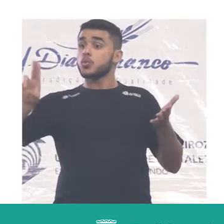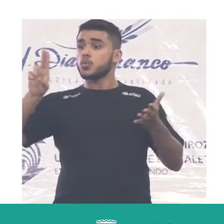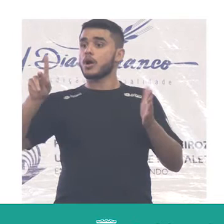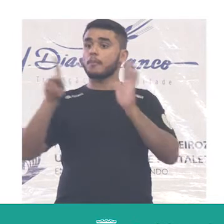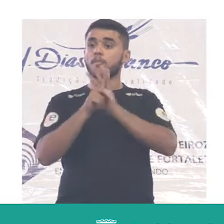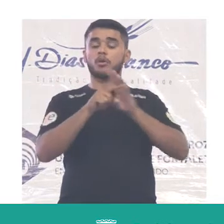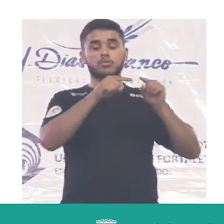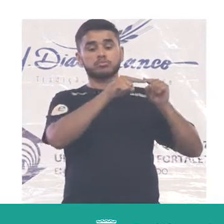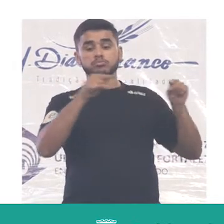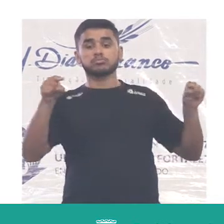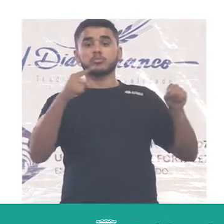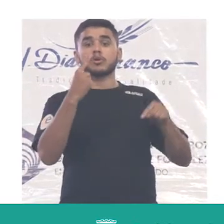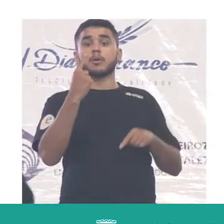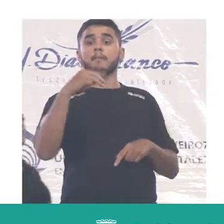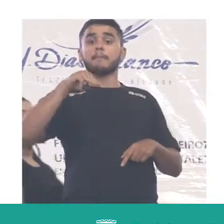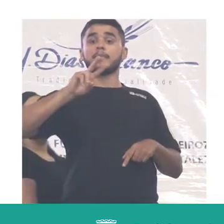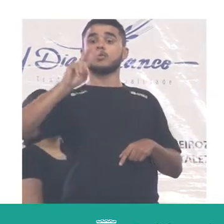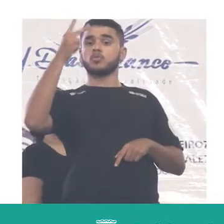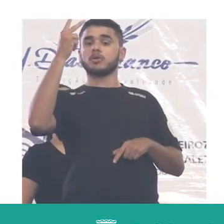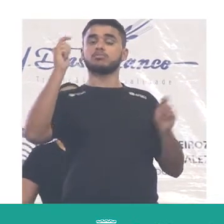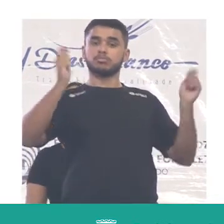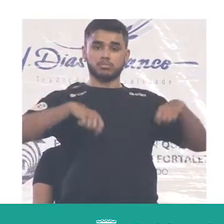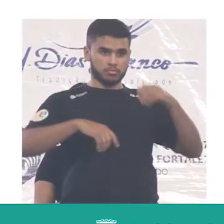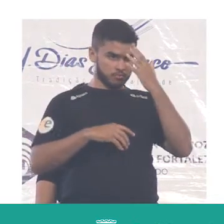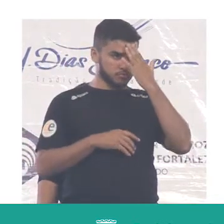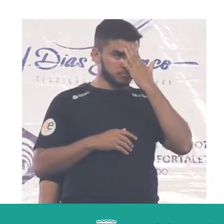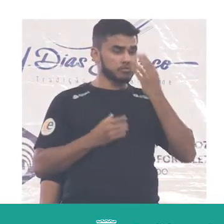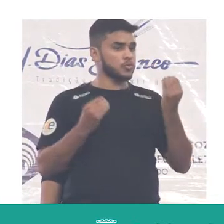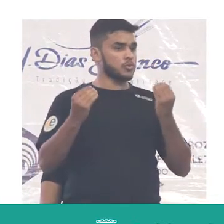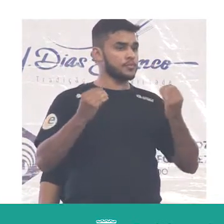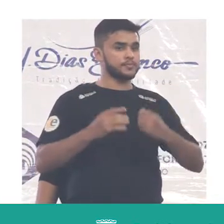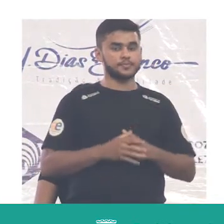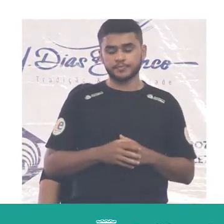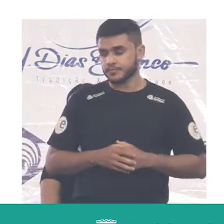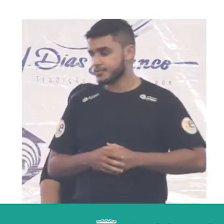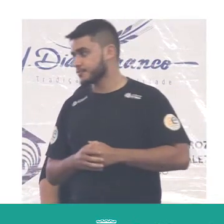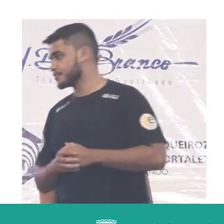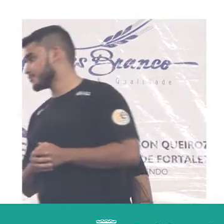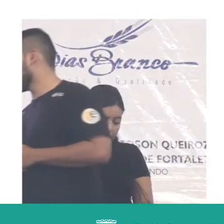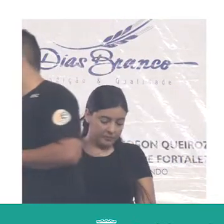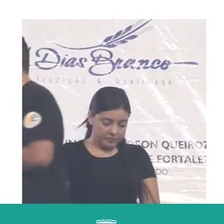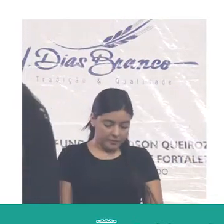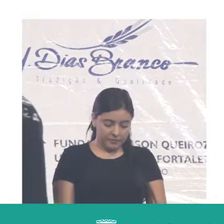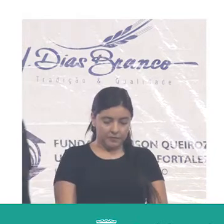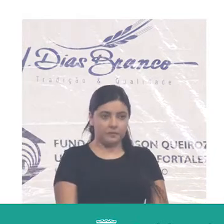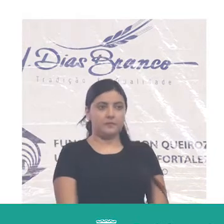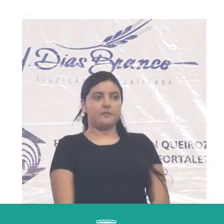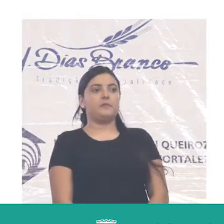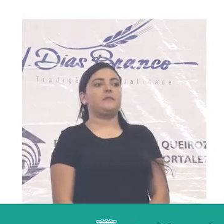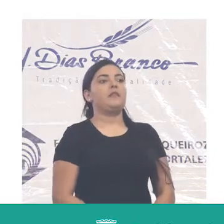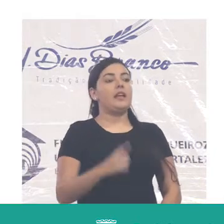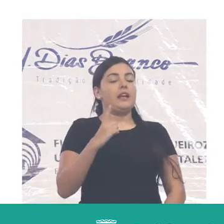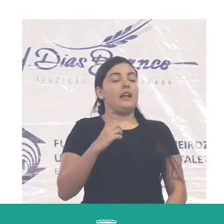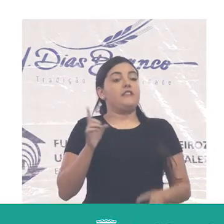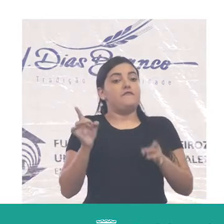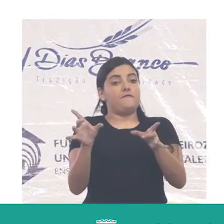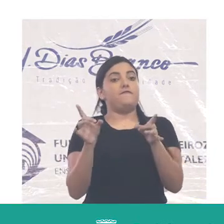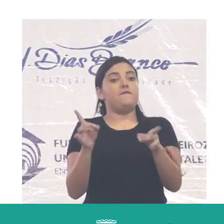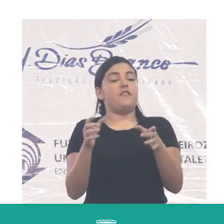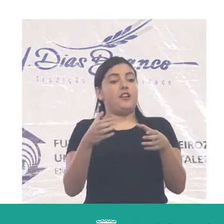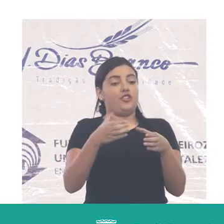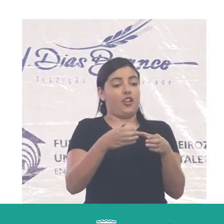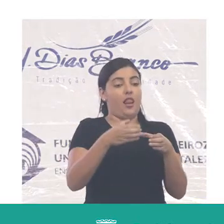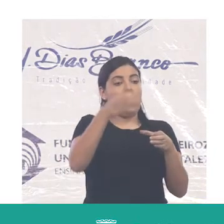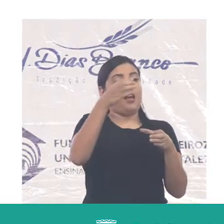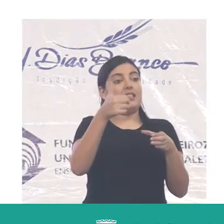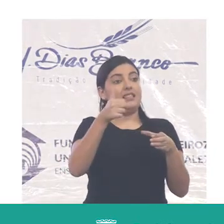quadrado. O fornecedor A vende cada lata de 10 litros por R$100.